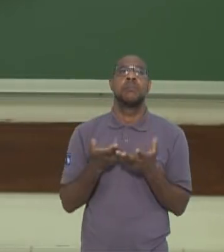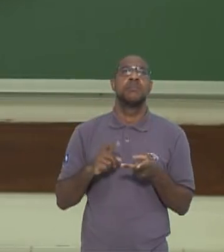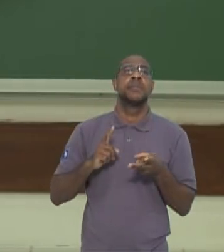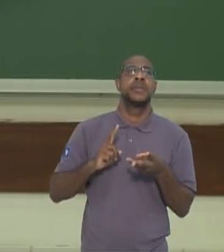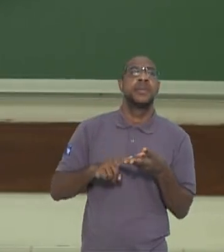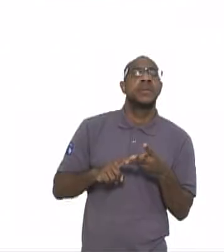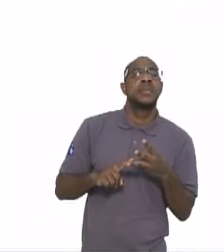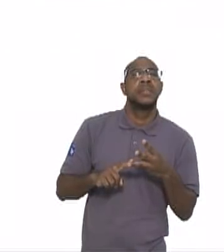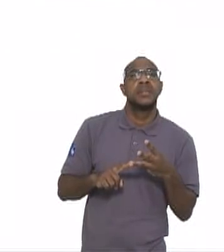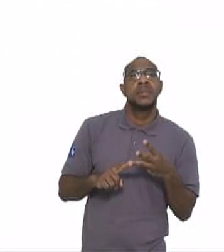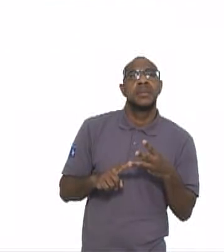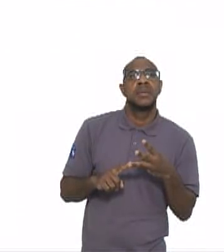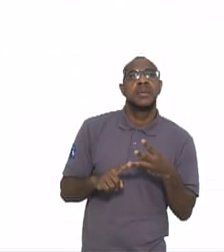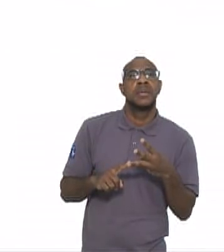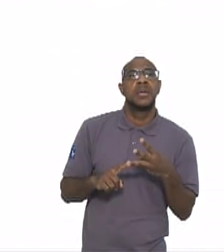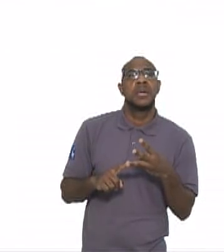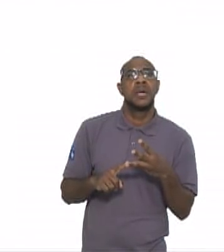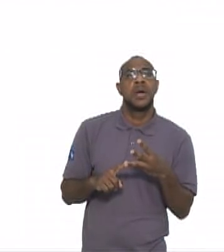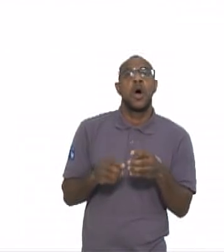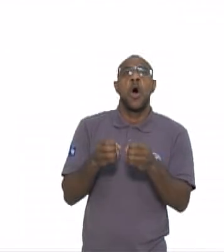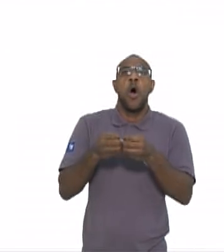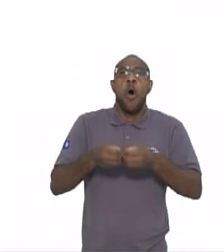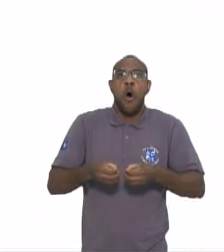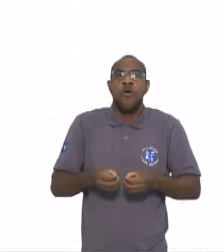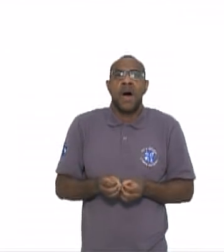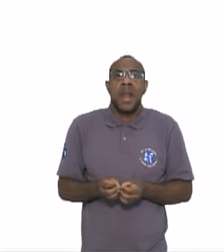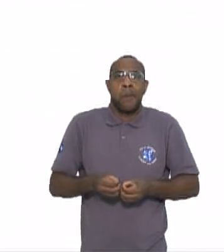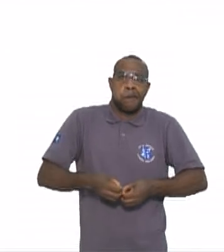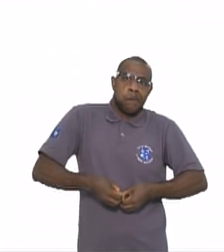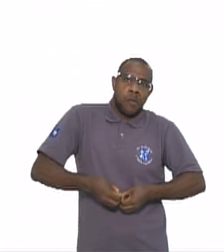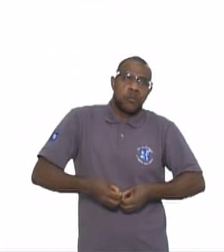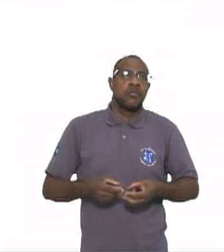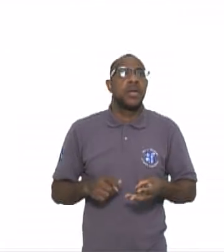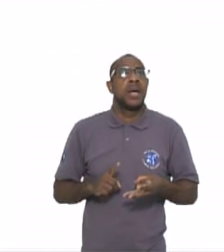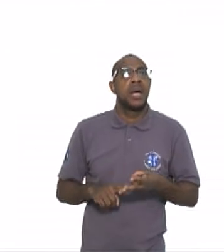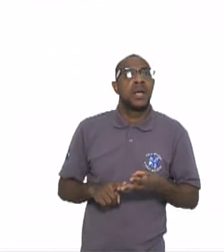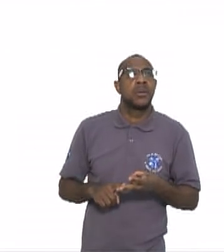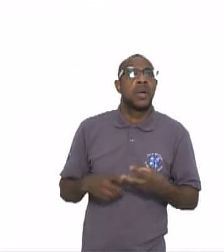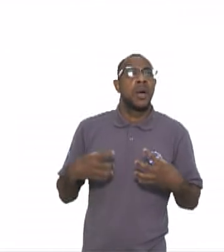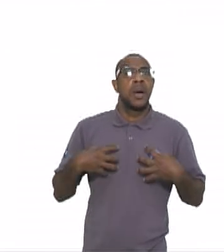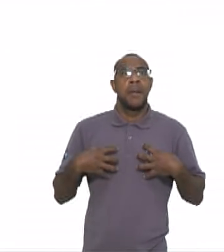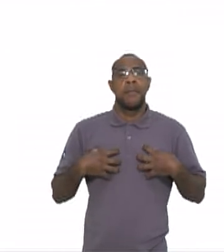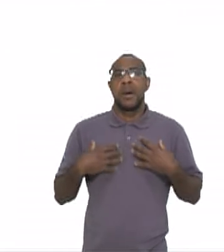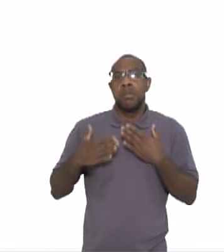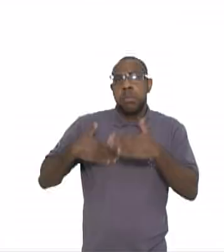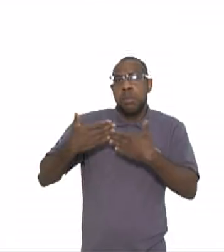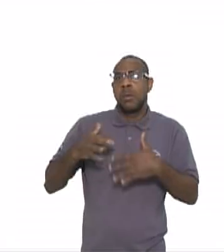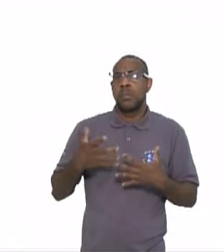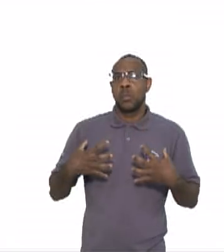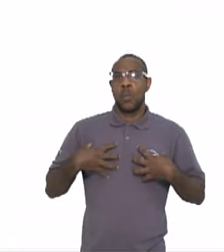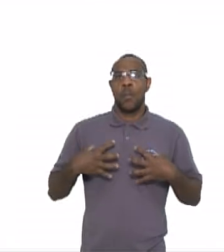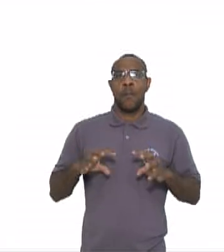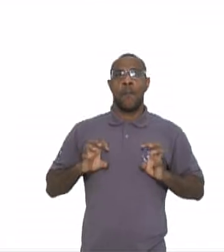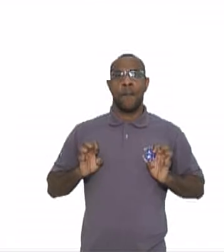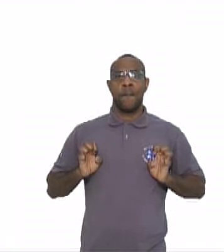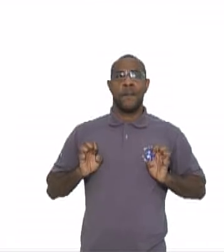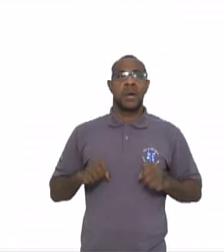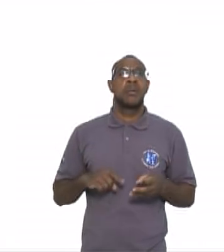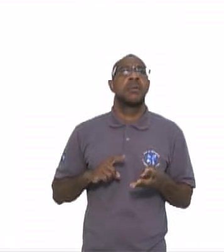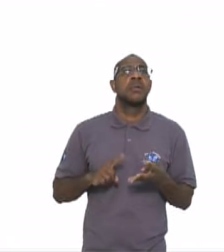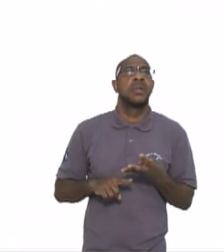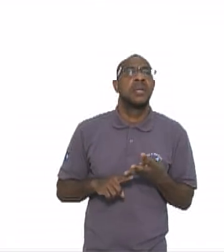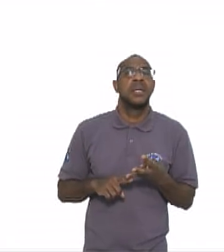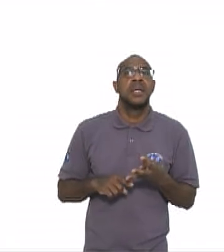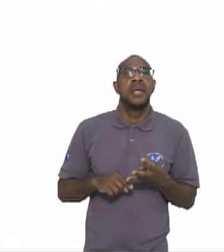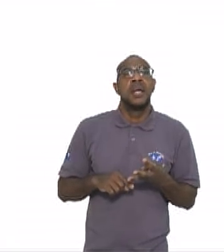tronco ali. Ovários atrofiados, retardo mental, mamas com pouco ou nenhum desenvolvimento, ausência de menstruação e o tórax mais